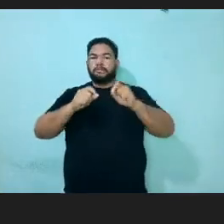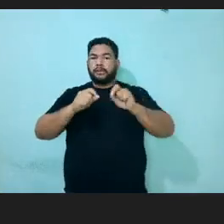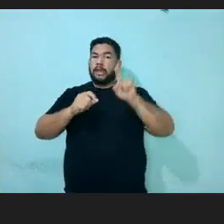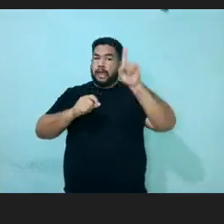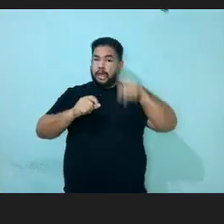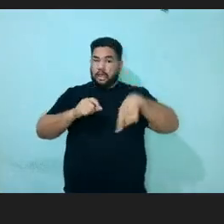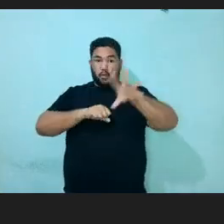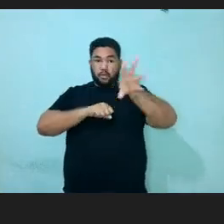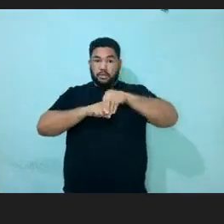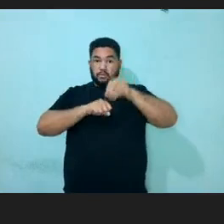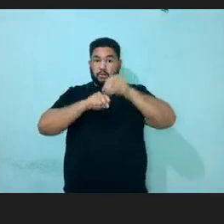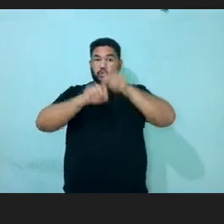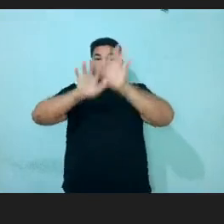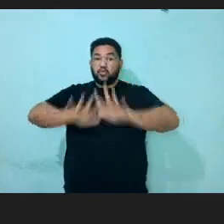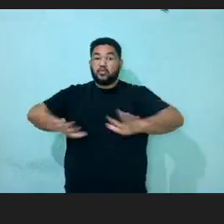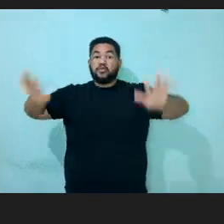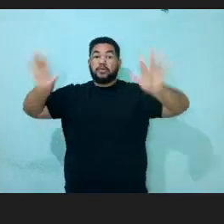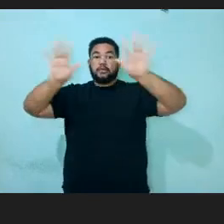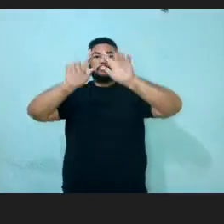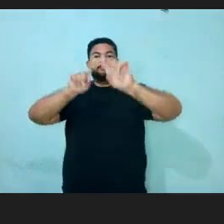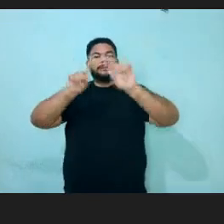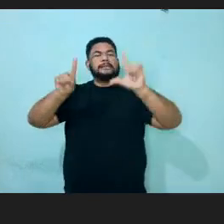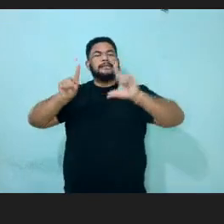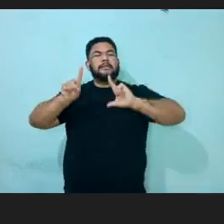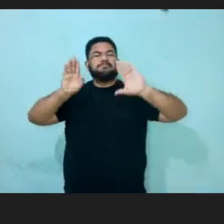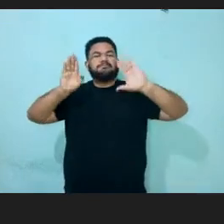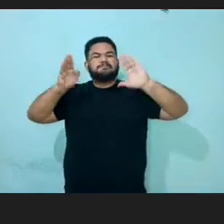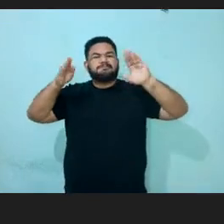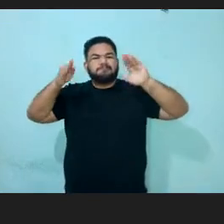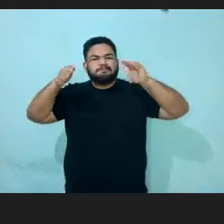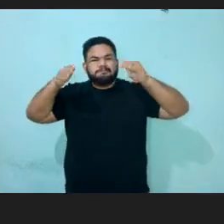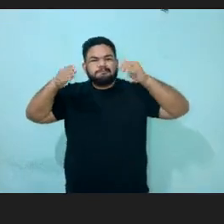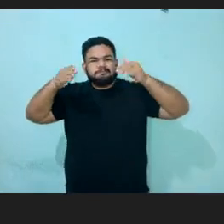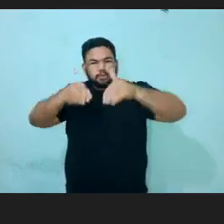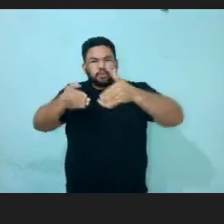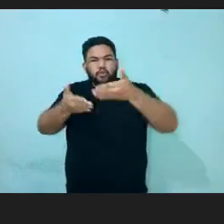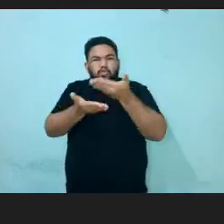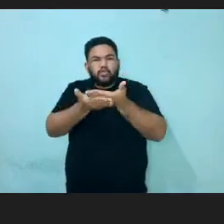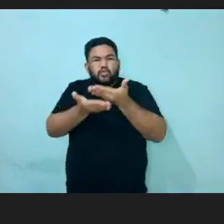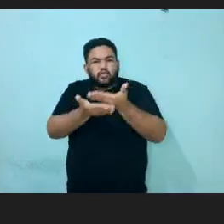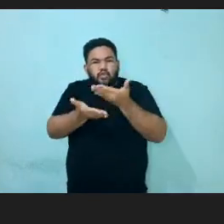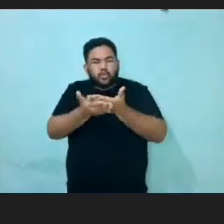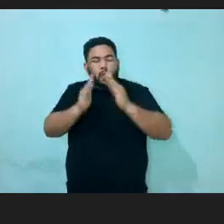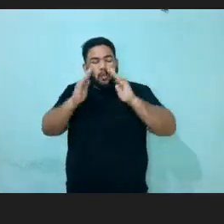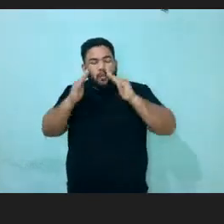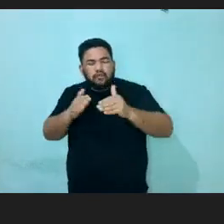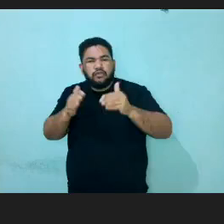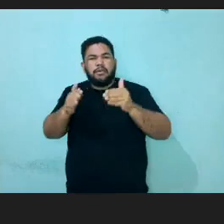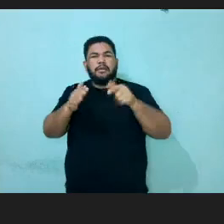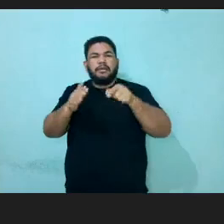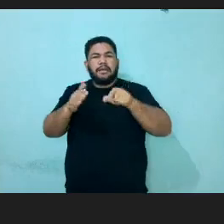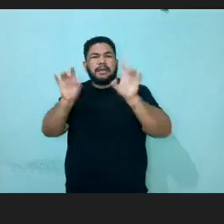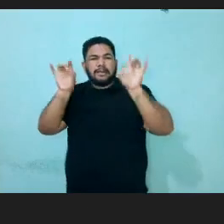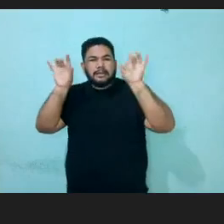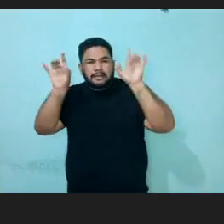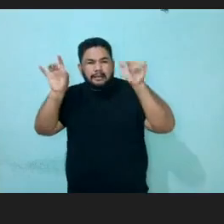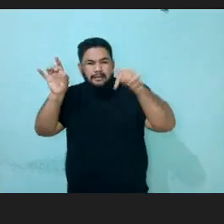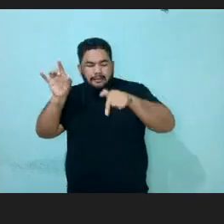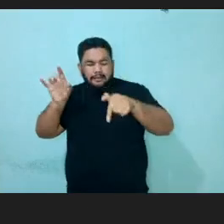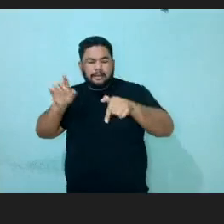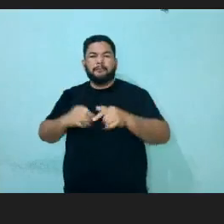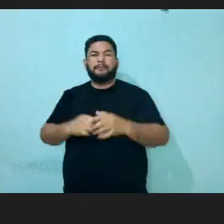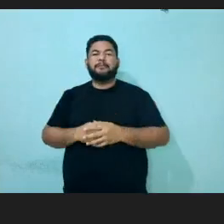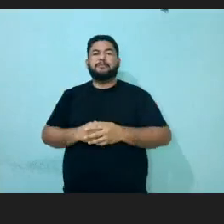formação, mas quando a gente tem esse afunilamento de estudo, de construção de estudo, né, de gabarito, de